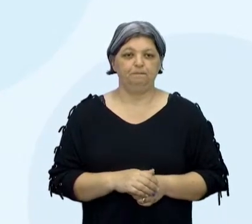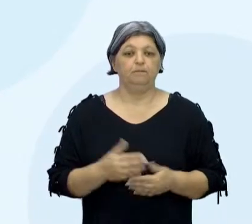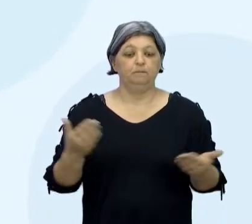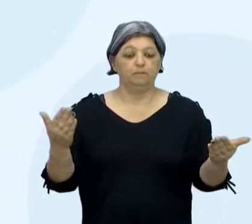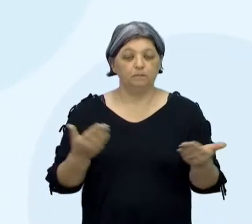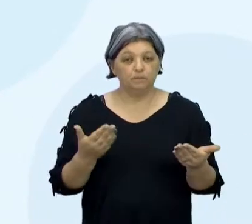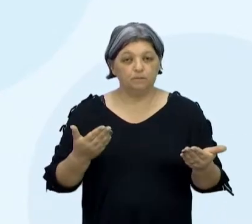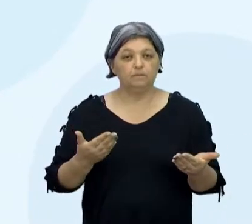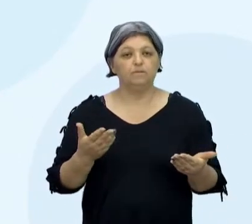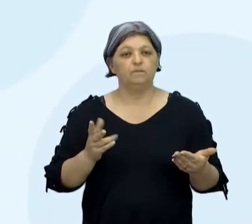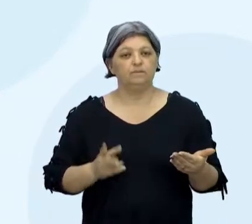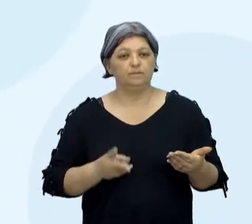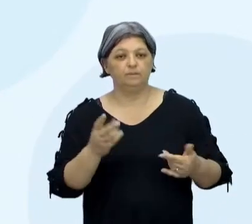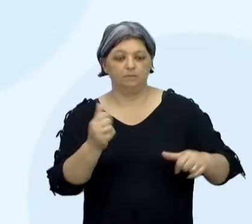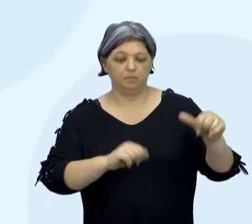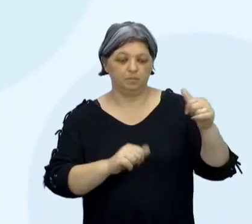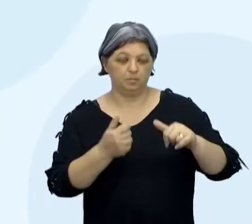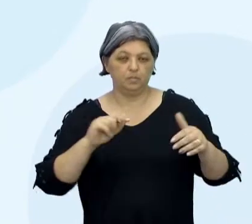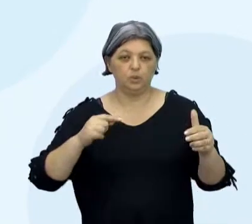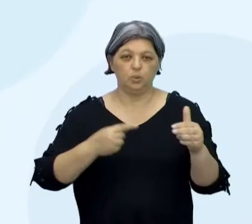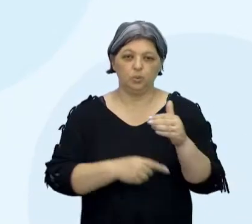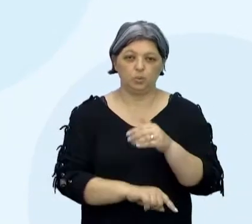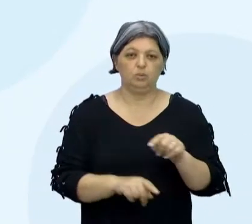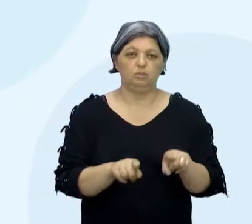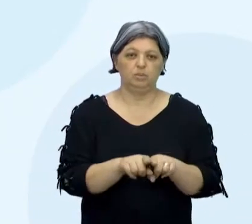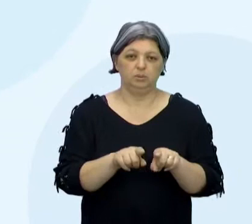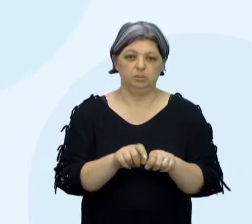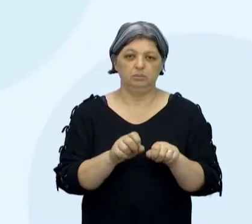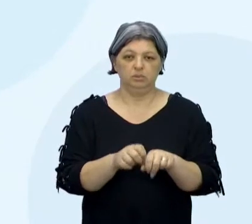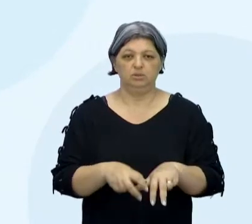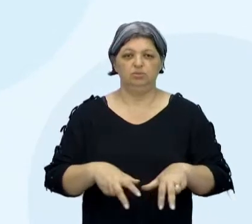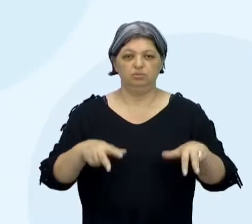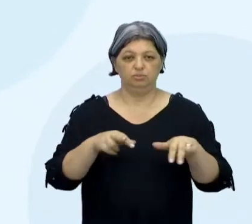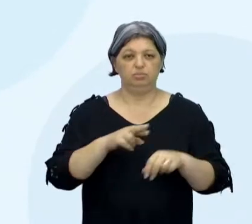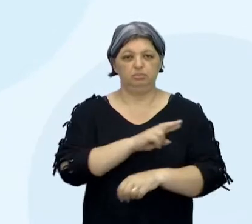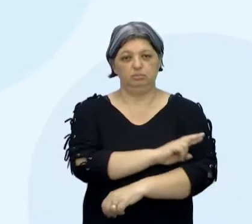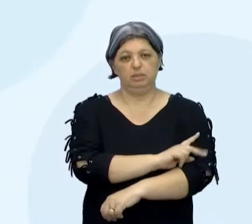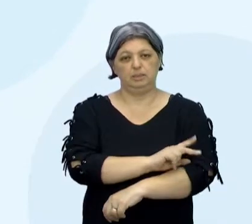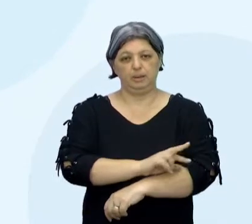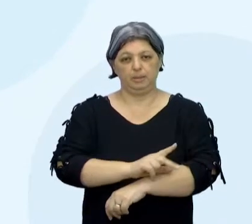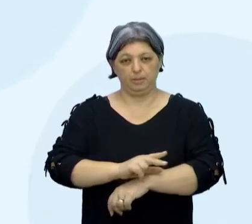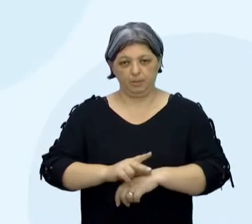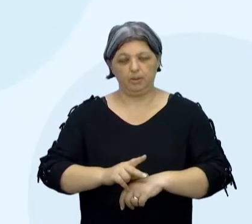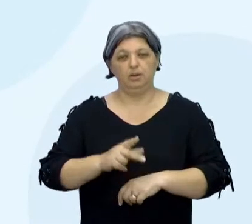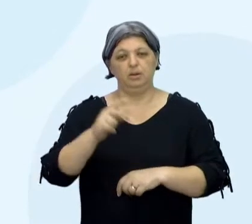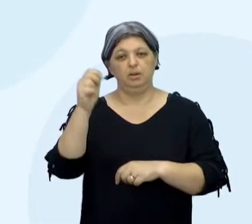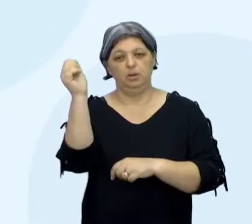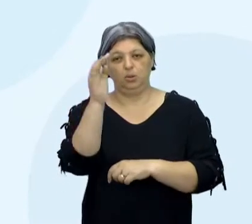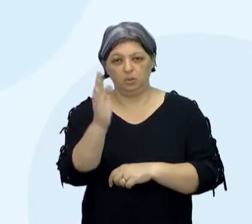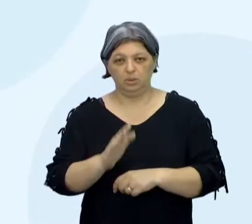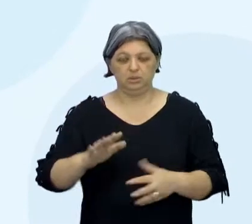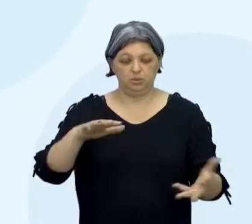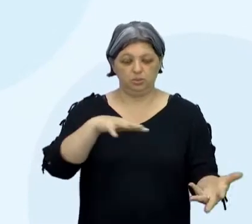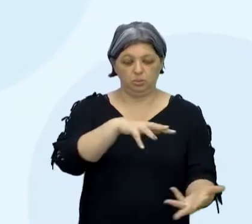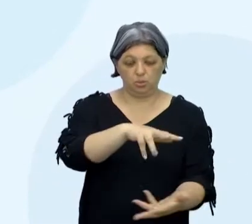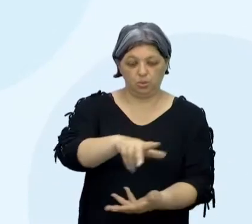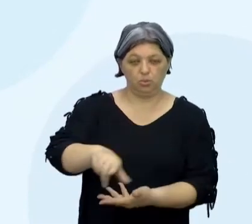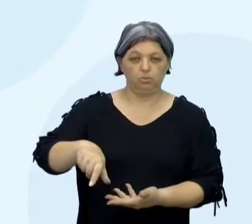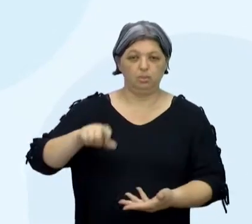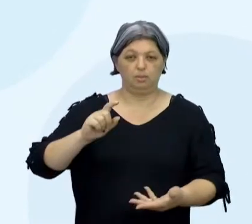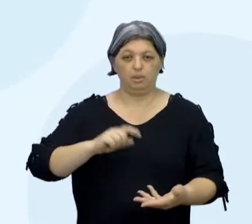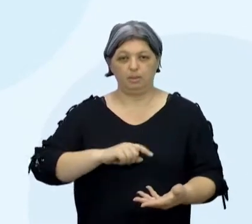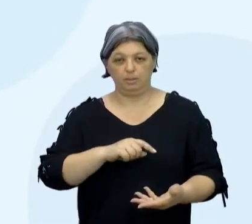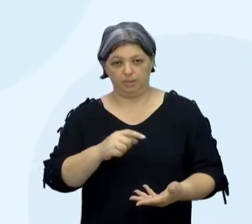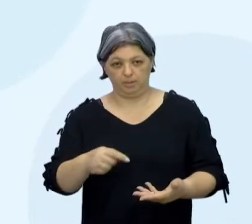partir de agora a gente vai analisar mais a fundo as questões étnico-raciais tanto no Brasil como no mundo